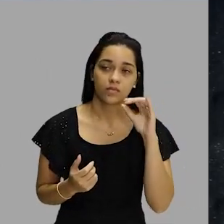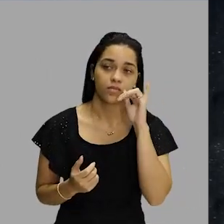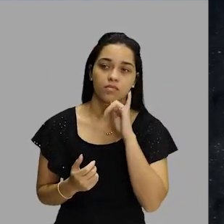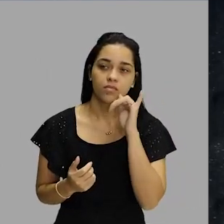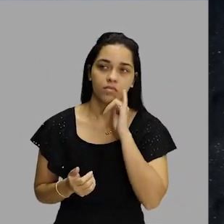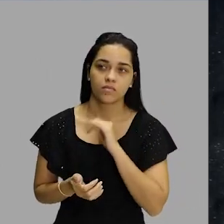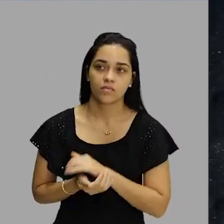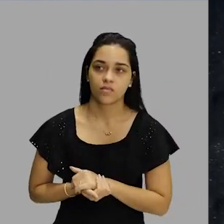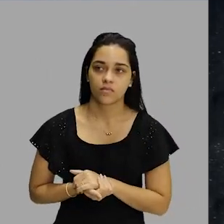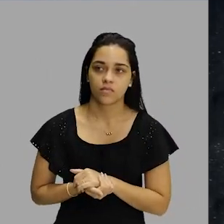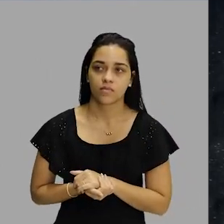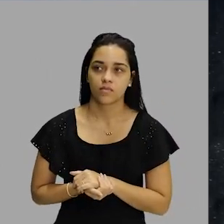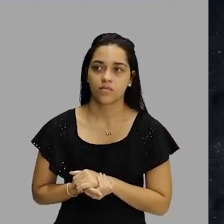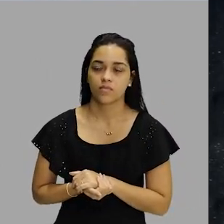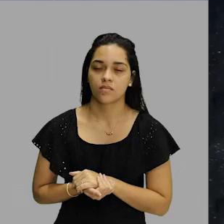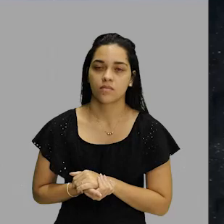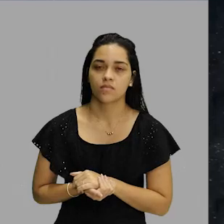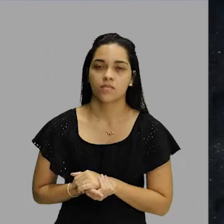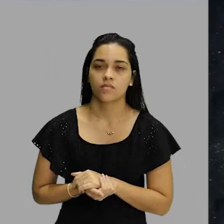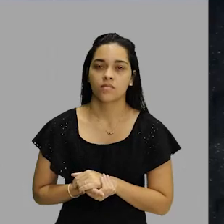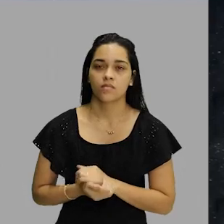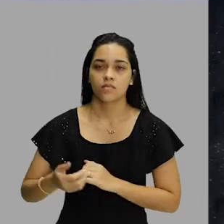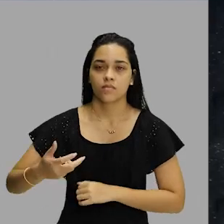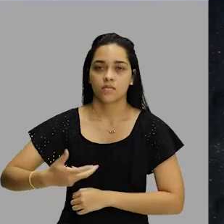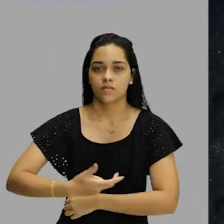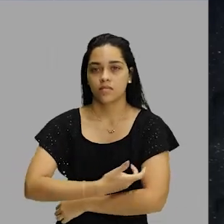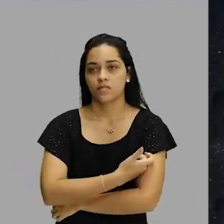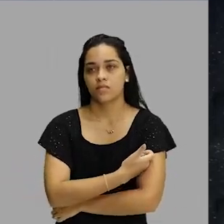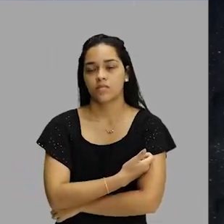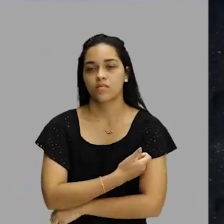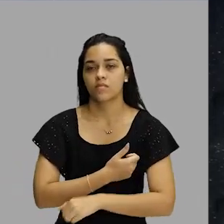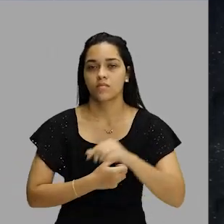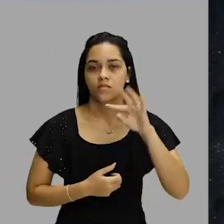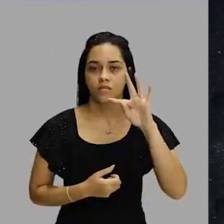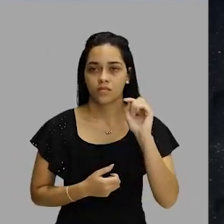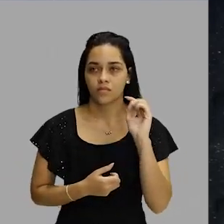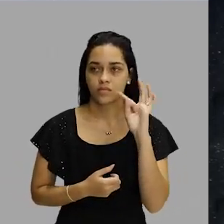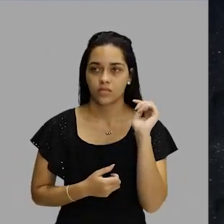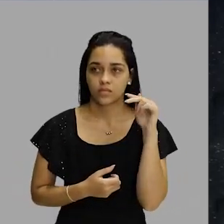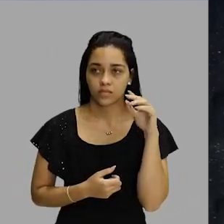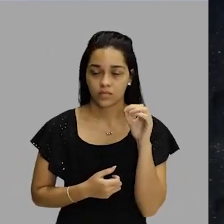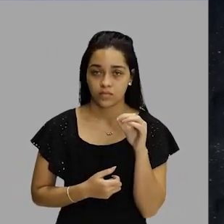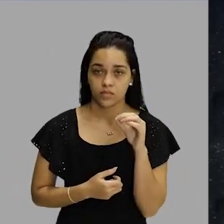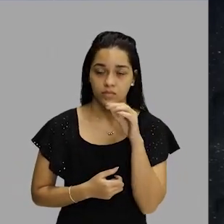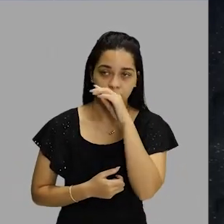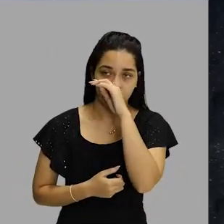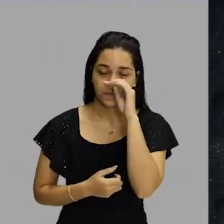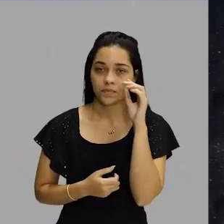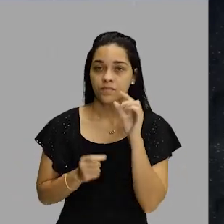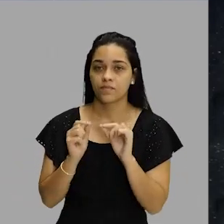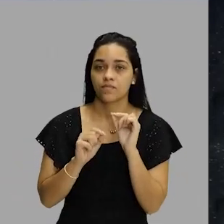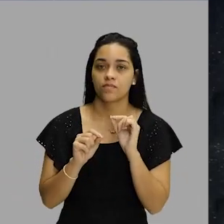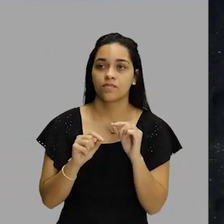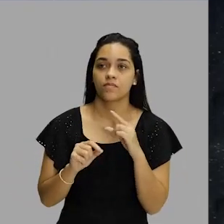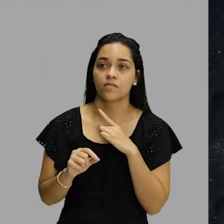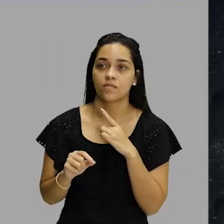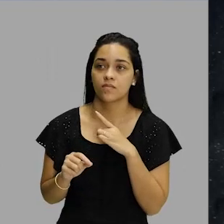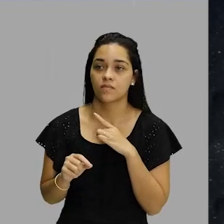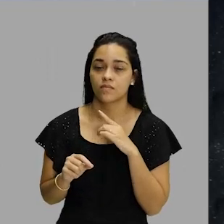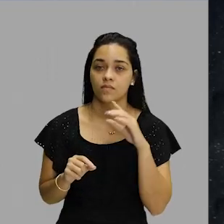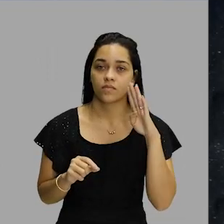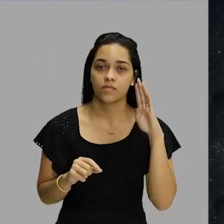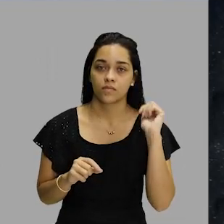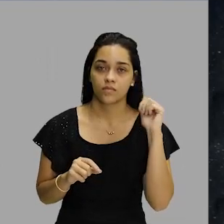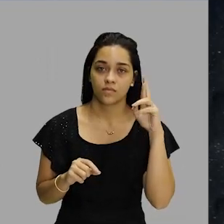exemplo, a vacina contra o tétano. No interior dessa vacina tem a bactéria